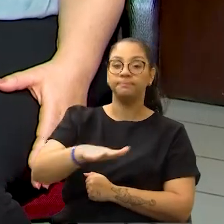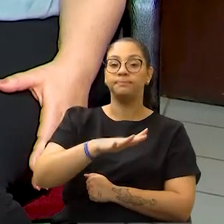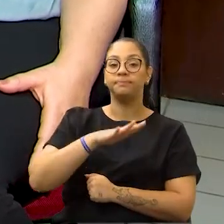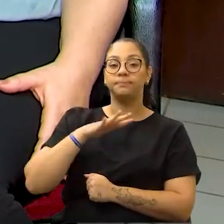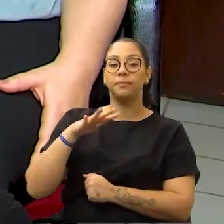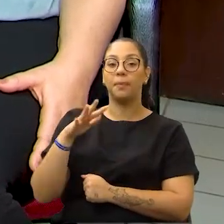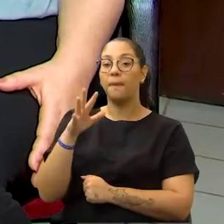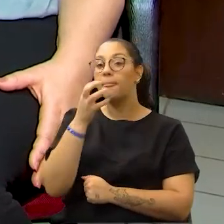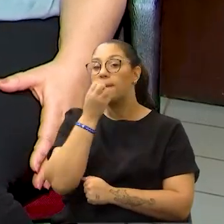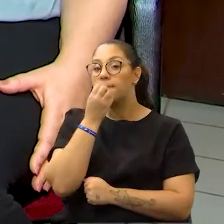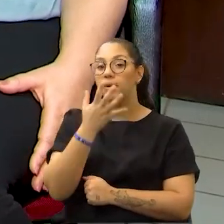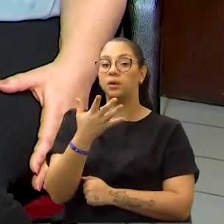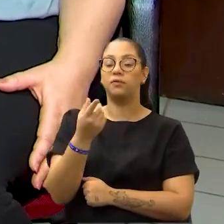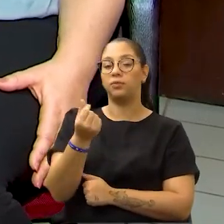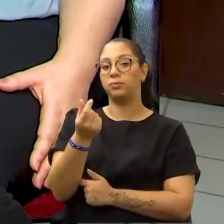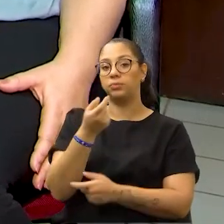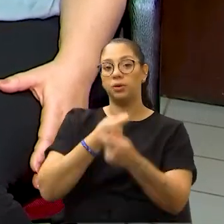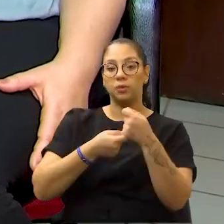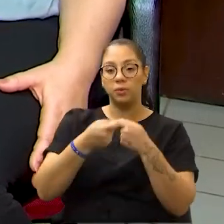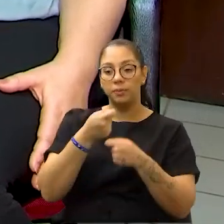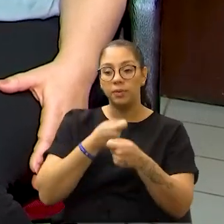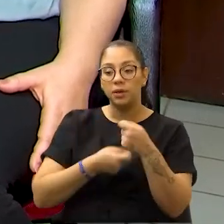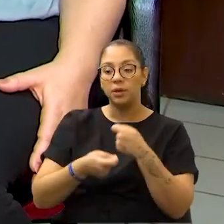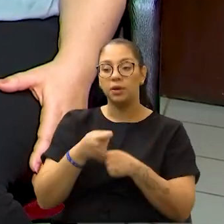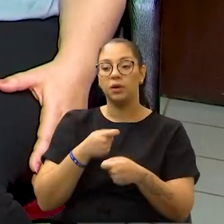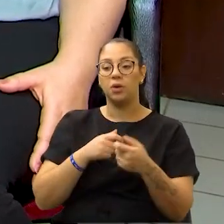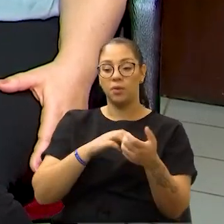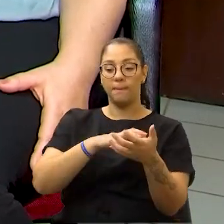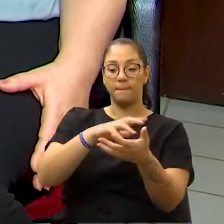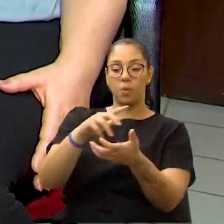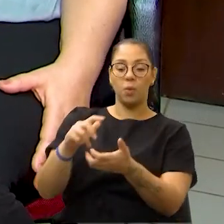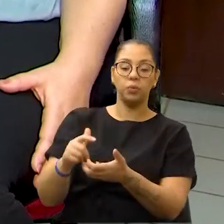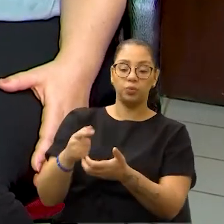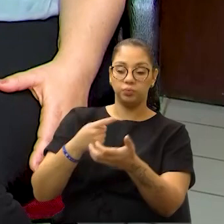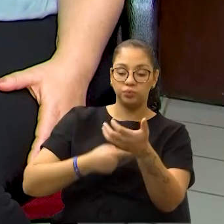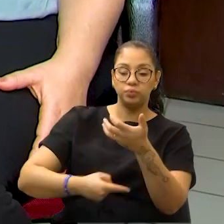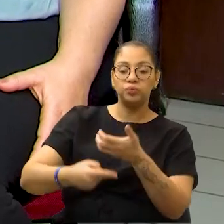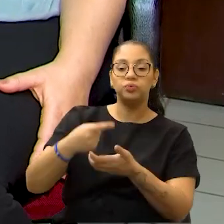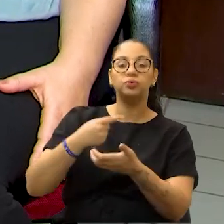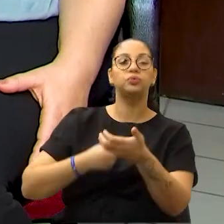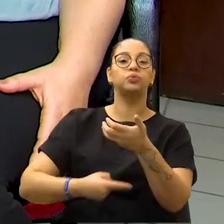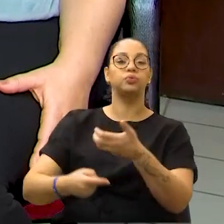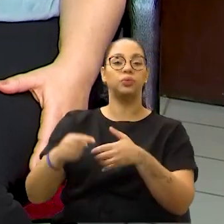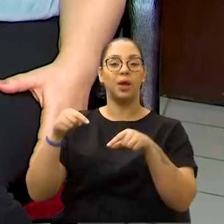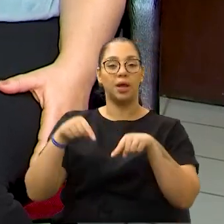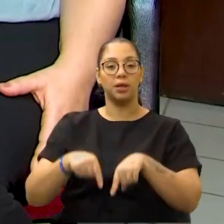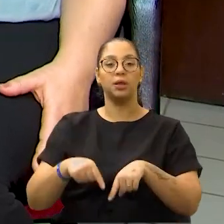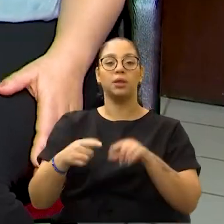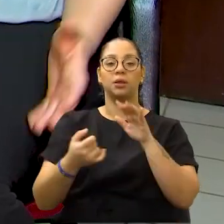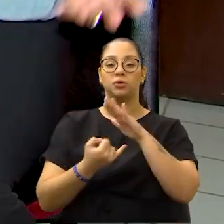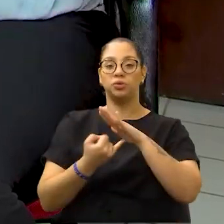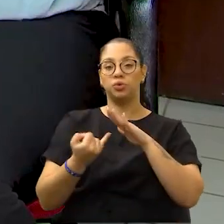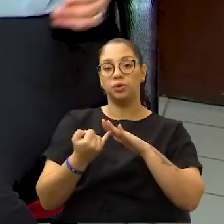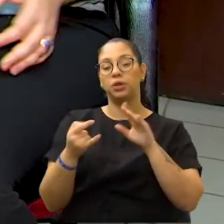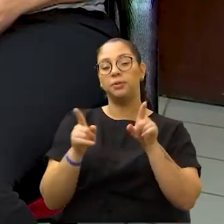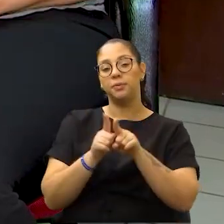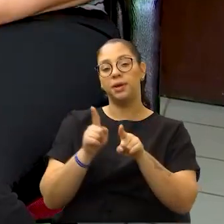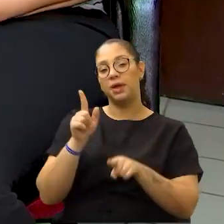um benefício, uma economia, o mundo gira aqui também, a sociedade também gira aqui. Então